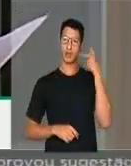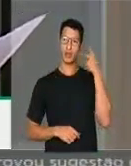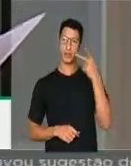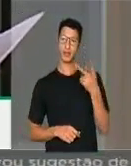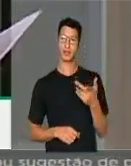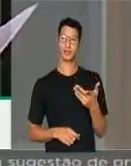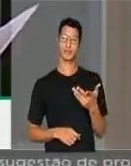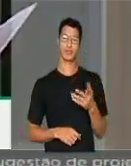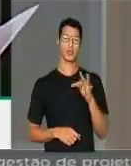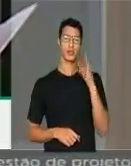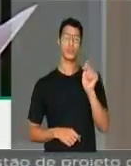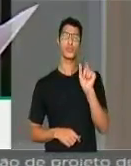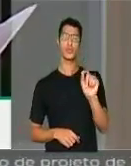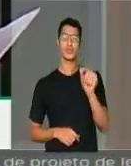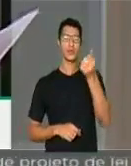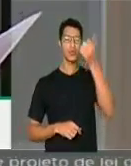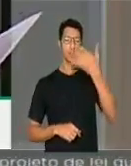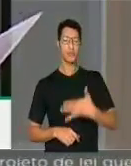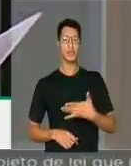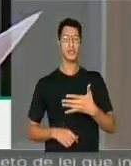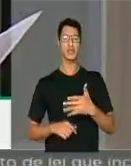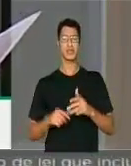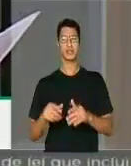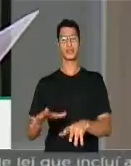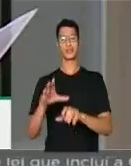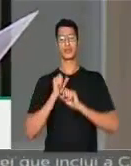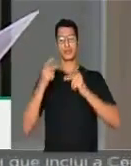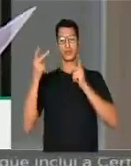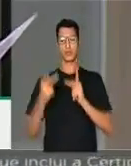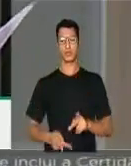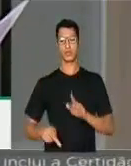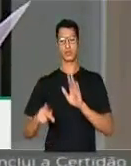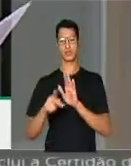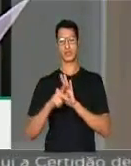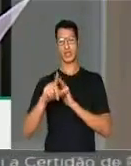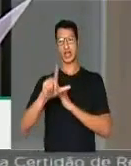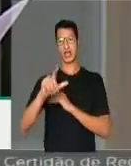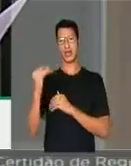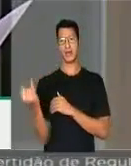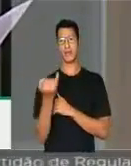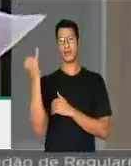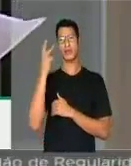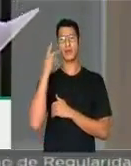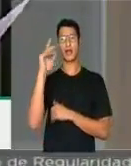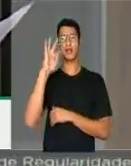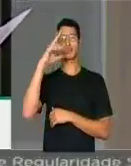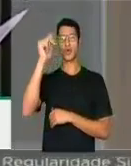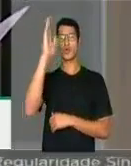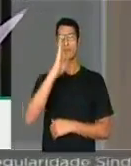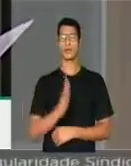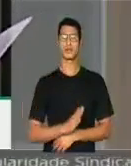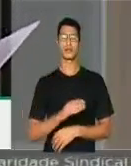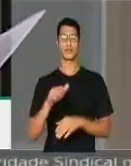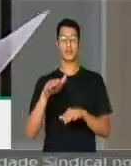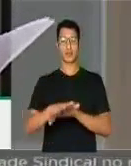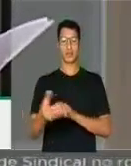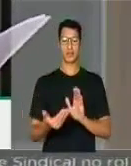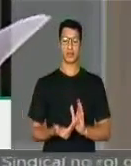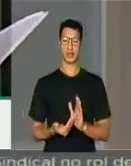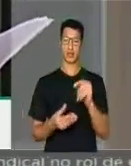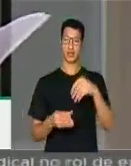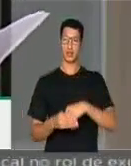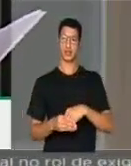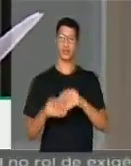parlamentares. Tudo que relatei, encabeço hoje um projeto de lei muito importante para todo o país. Tramita nessa